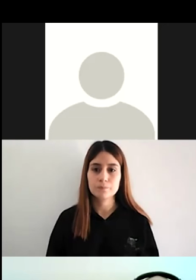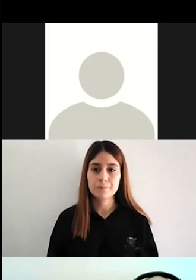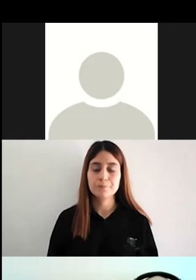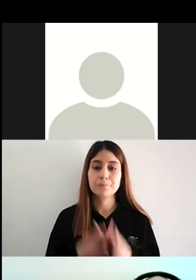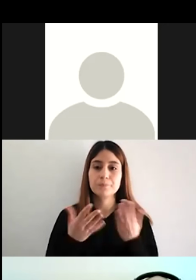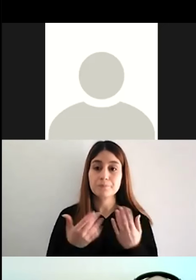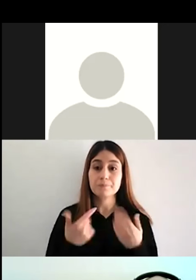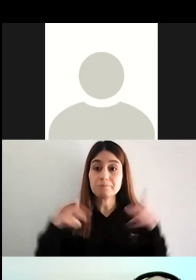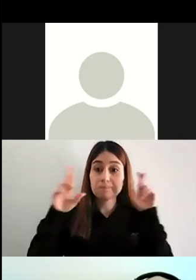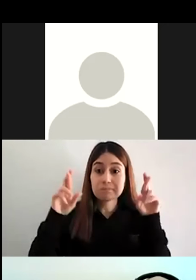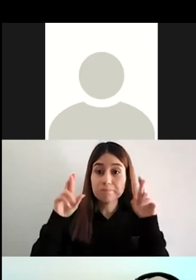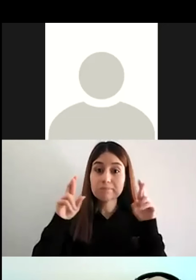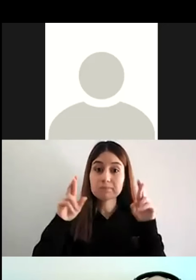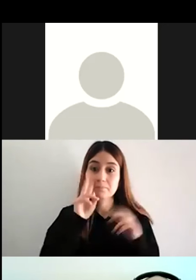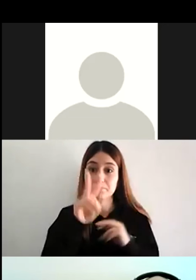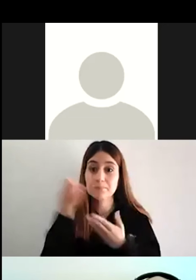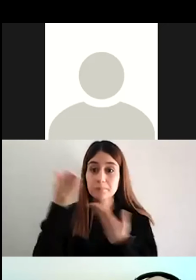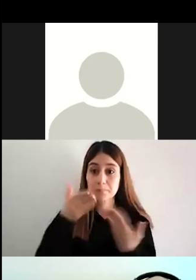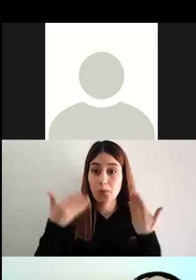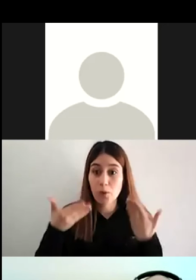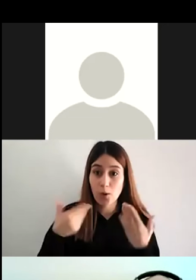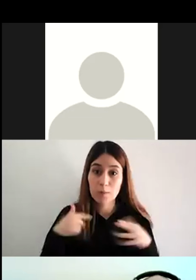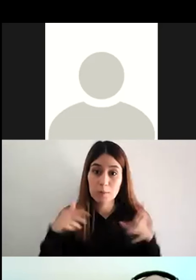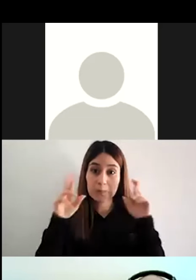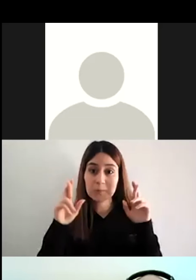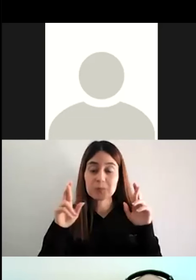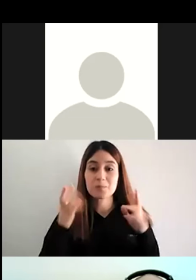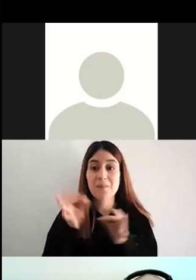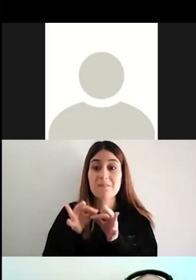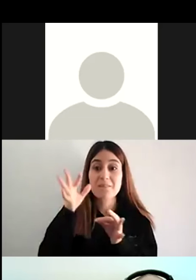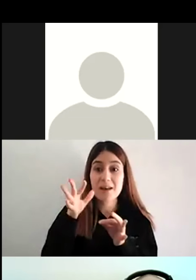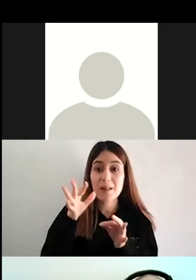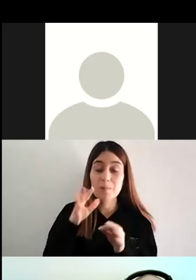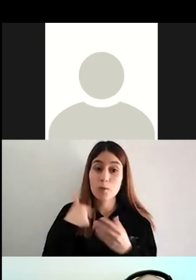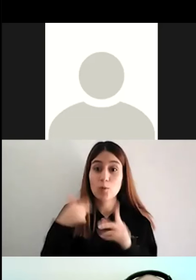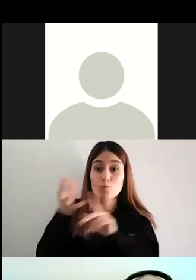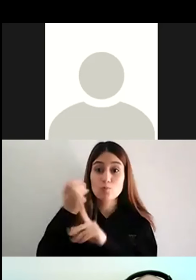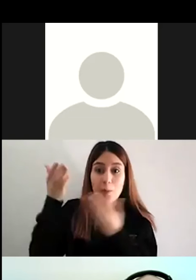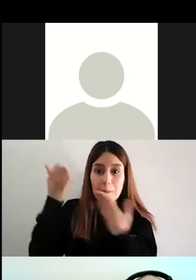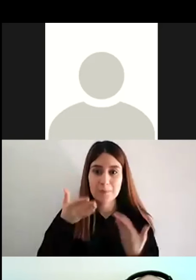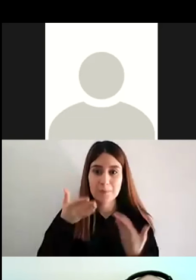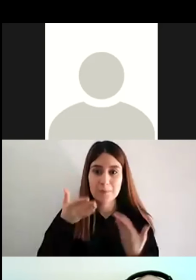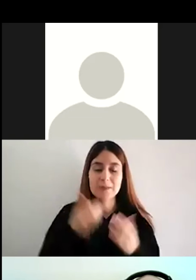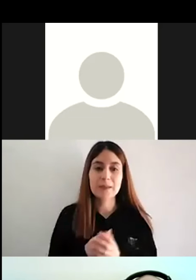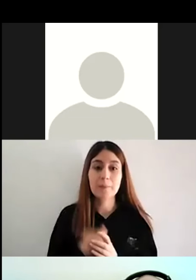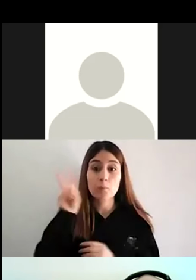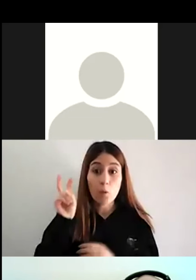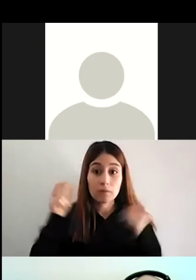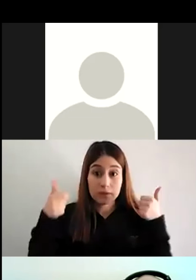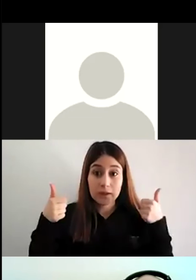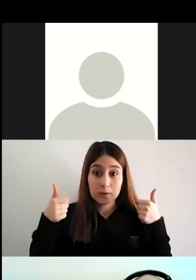Bem, espero que estejam a ver a apresentação agora e que finalmente eu a consiga apresentar. Estão-me a ouvir,